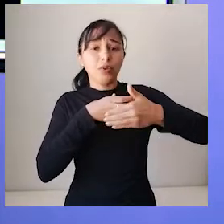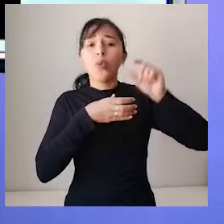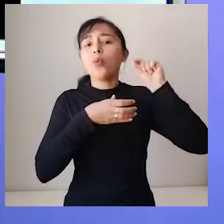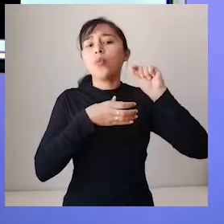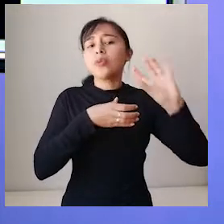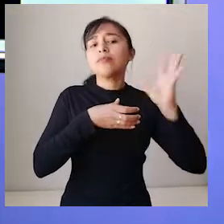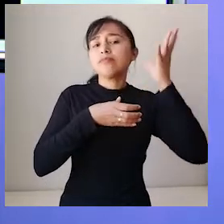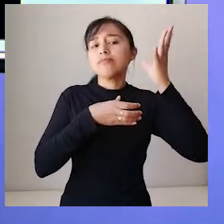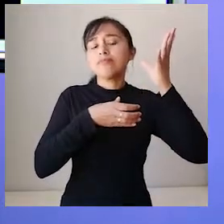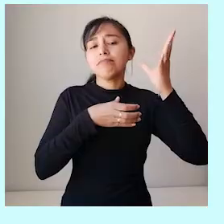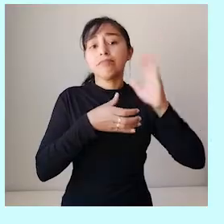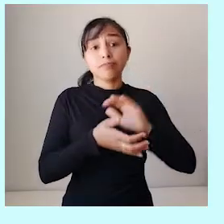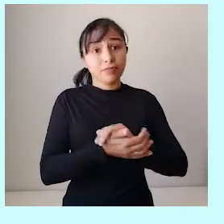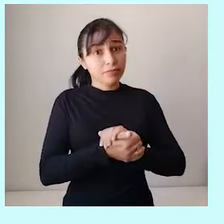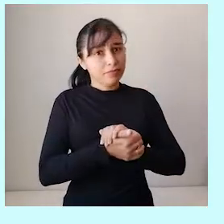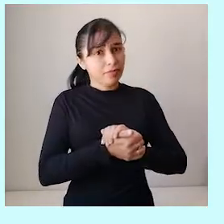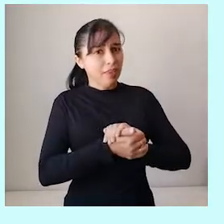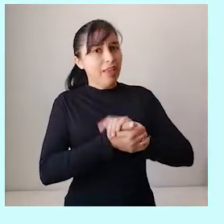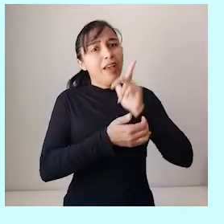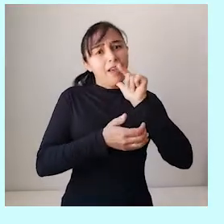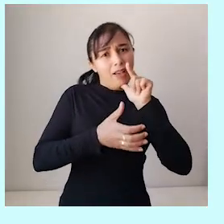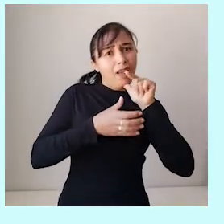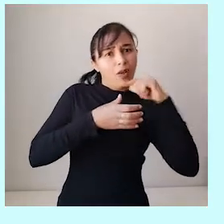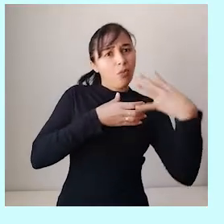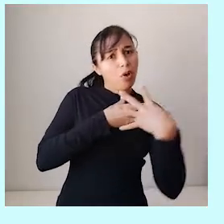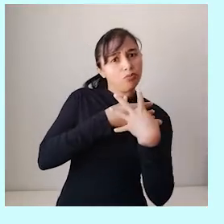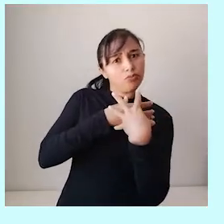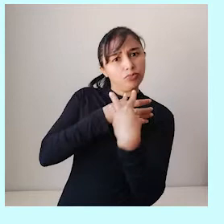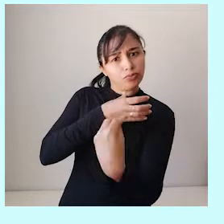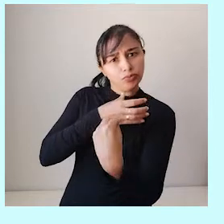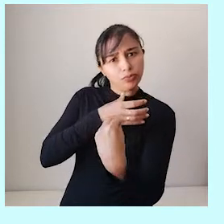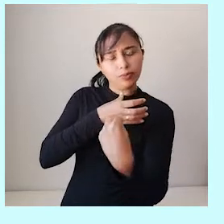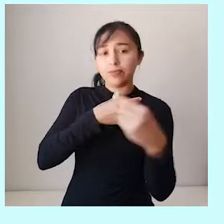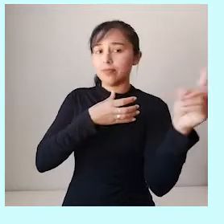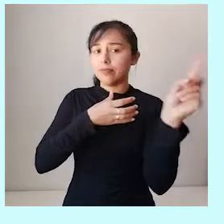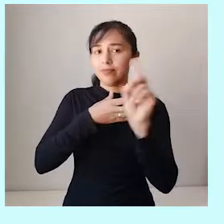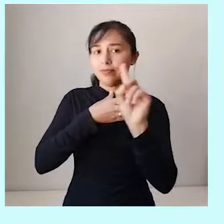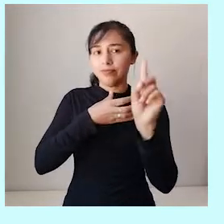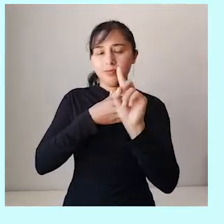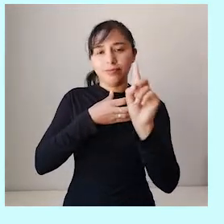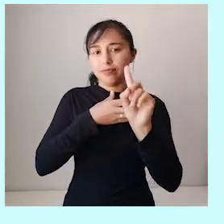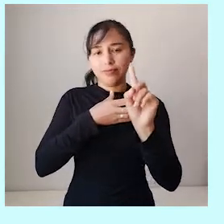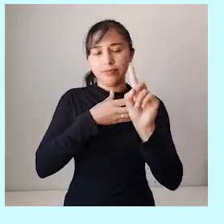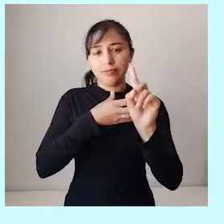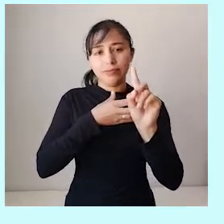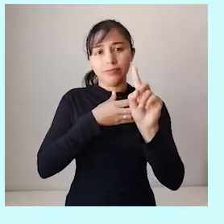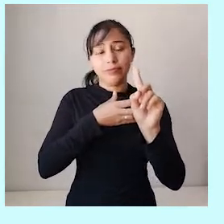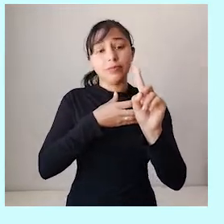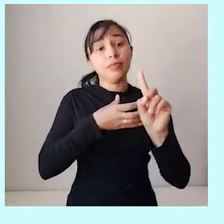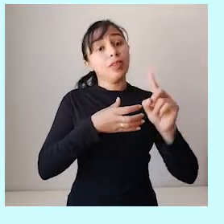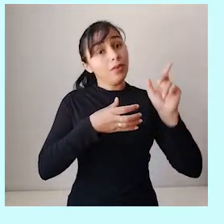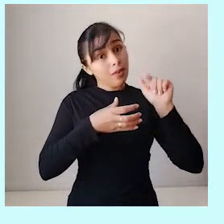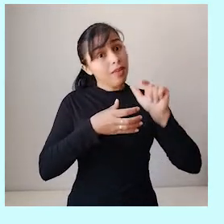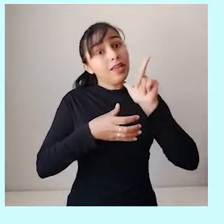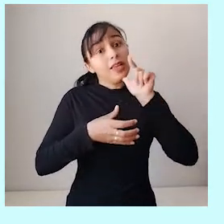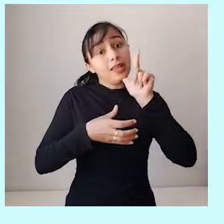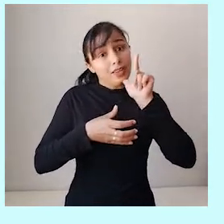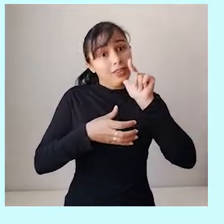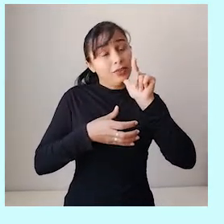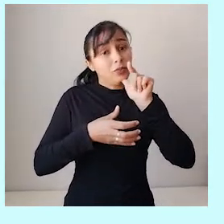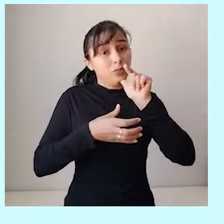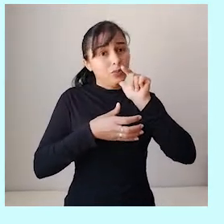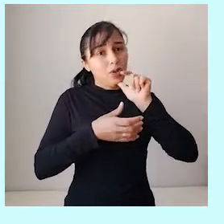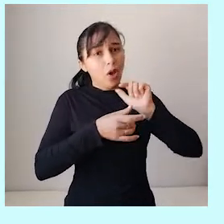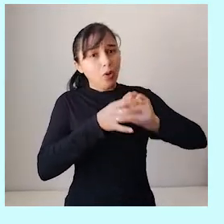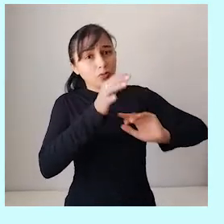que aconteceu? Vazou água de dentro da garrafa e foi para fora? Não. O